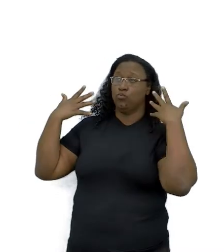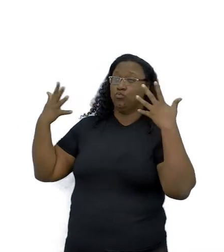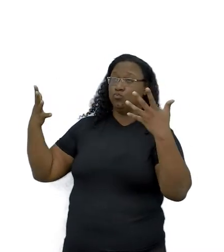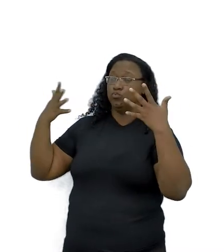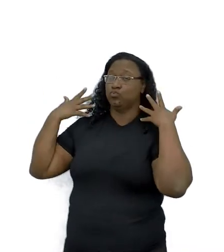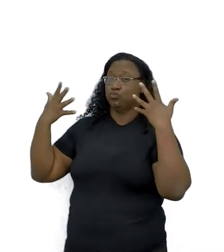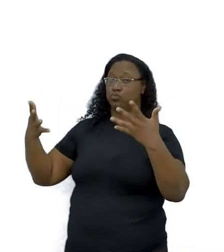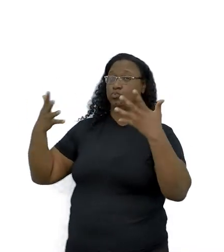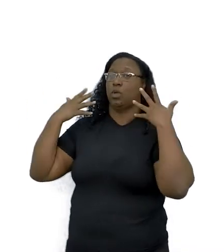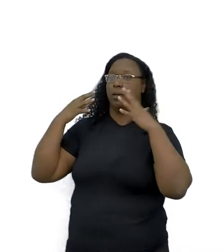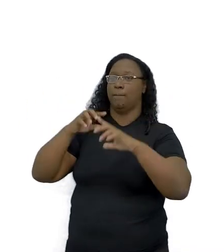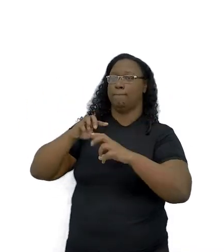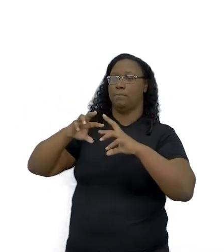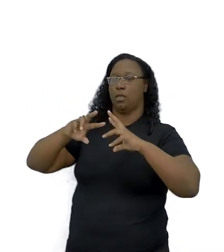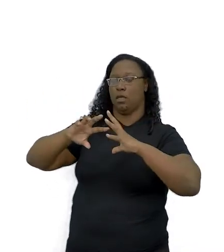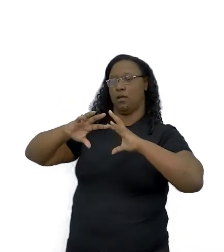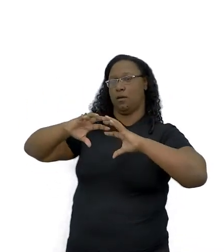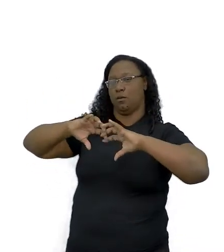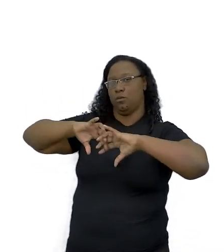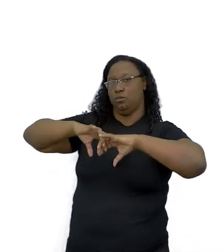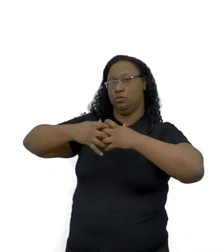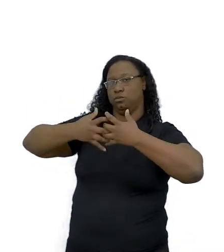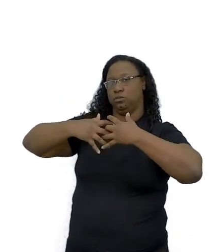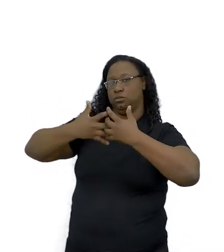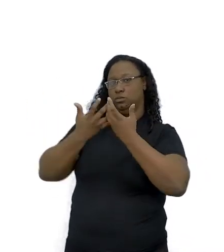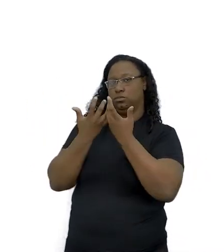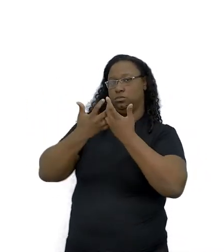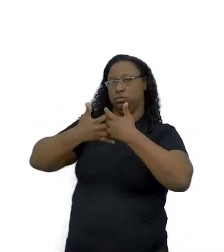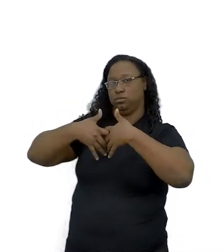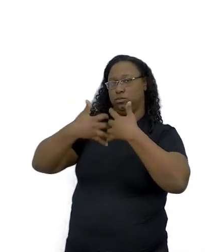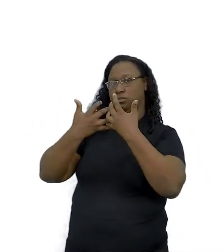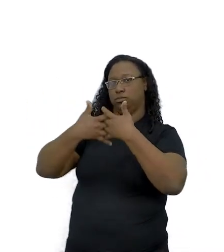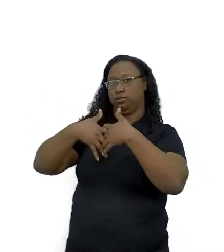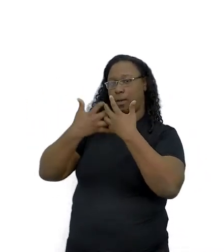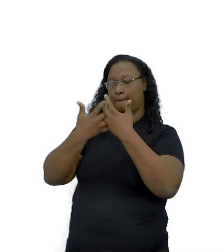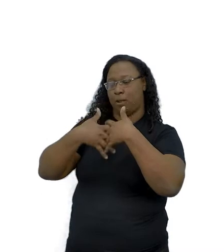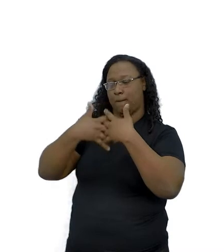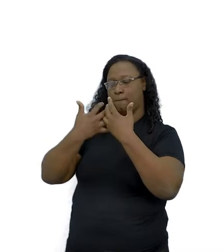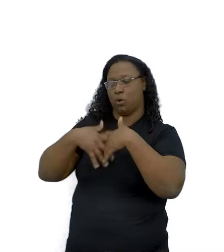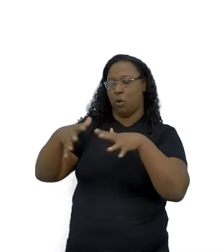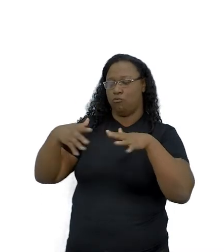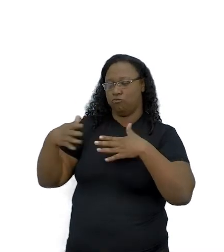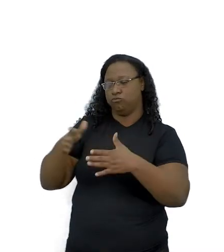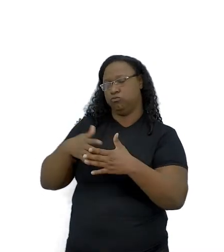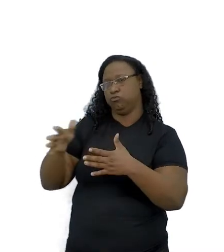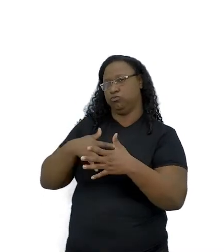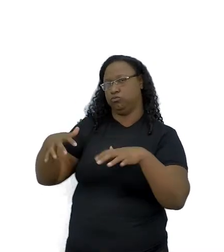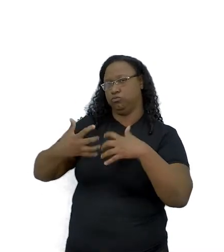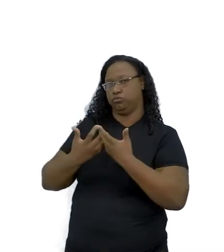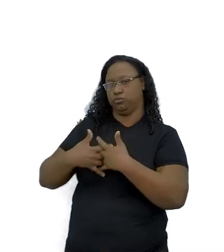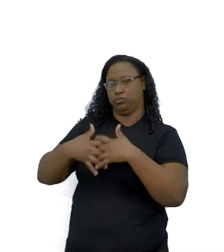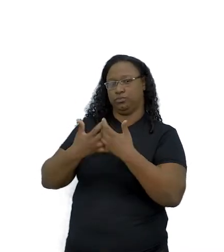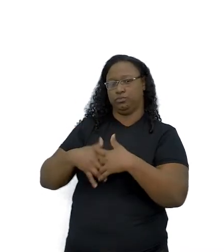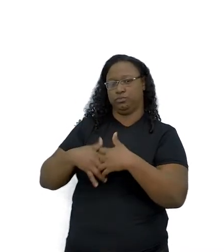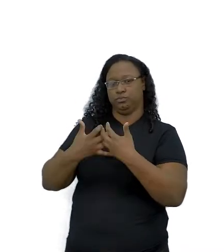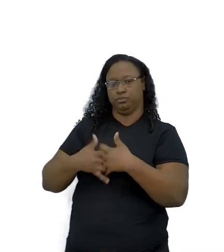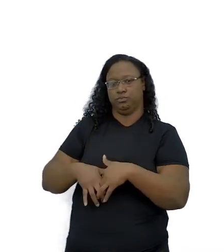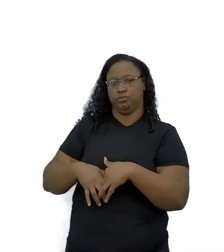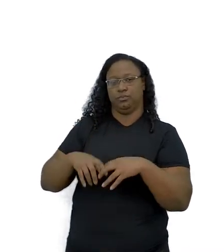turbinas, né? Para gerar eletricidade. Nós também temos, ó, 2,8% oriundos do petróleo,